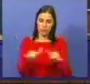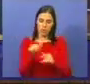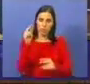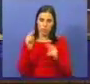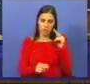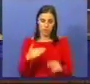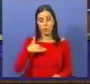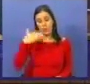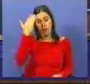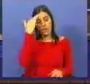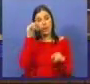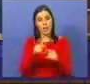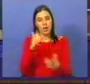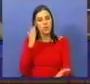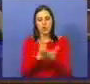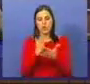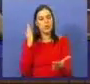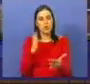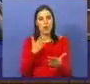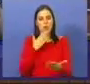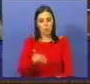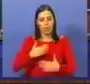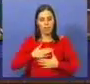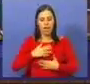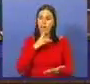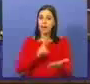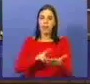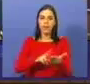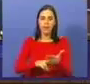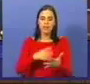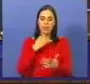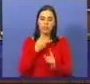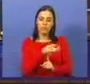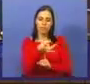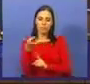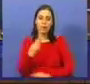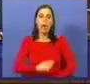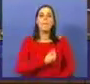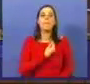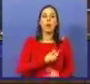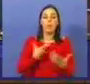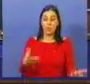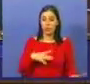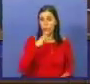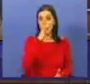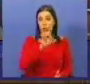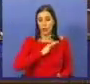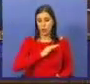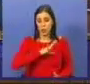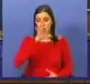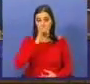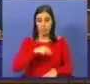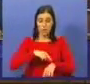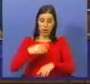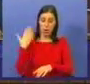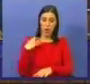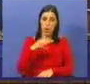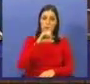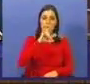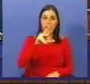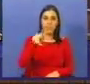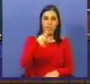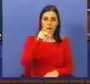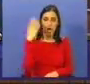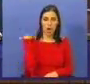financeiro, porque creio que elas só nos dão razões para aumento de preocupações. Eu disse-lhe, Sr. Ministro, que há algumas horas Oliveira e